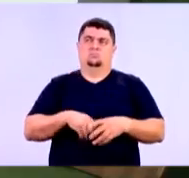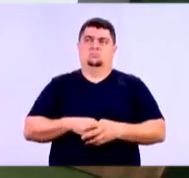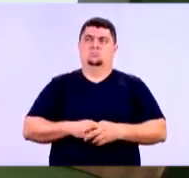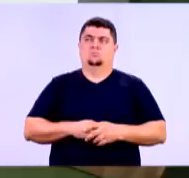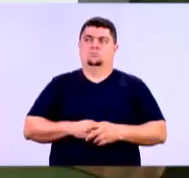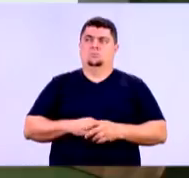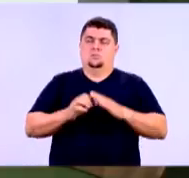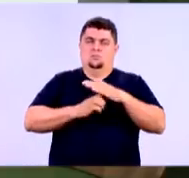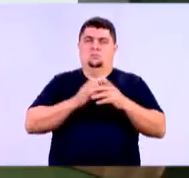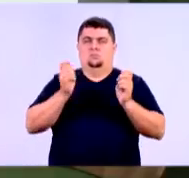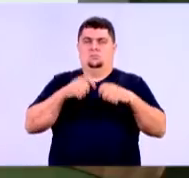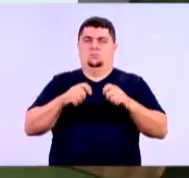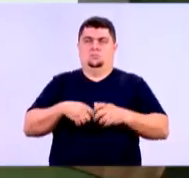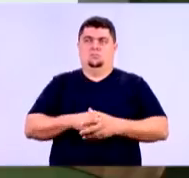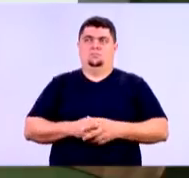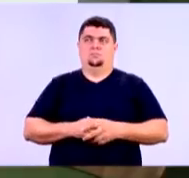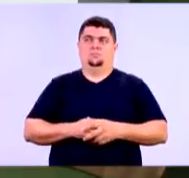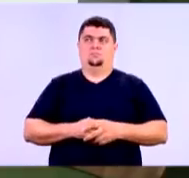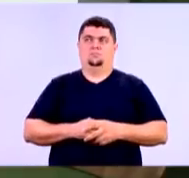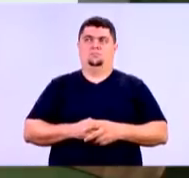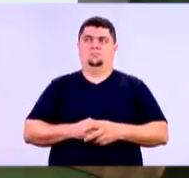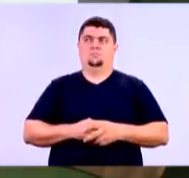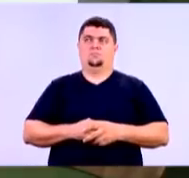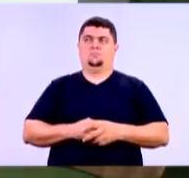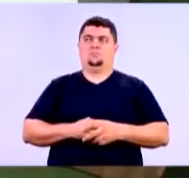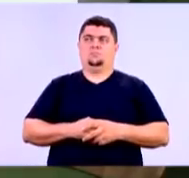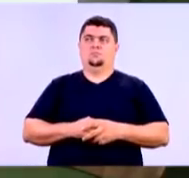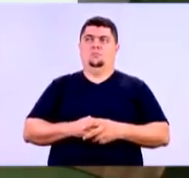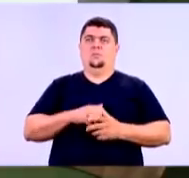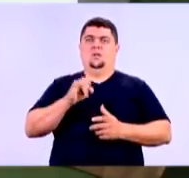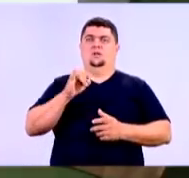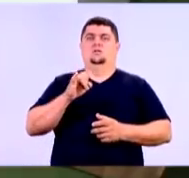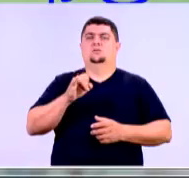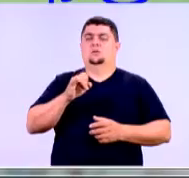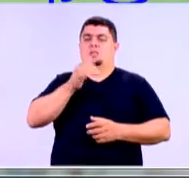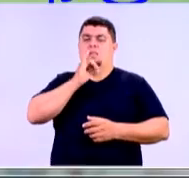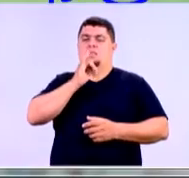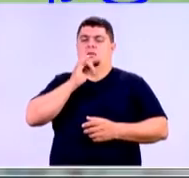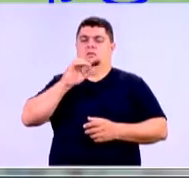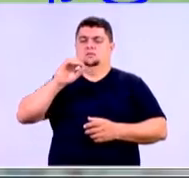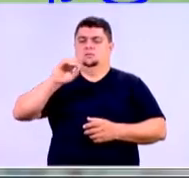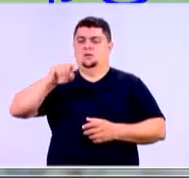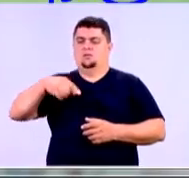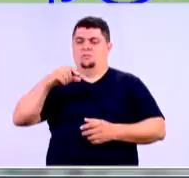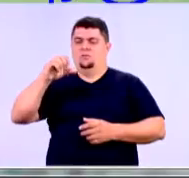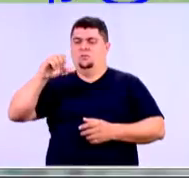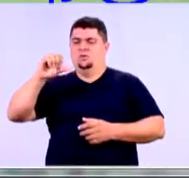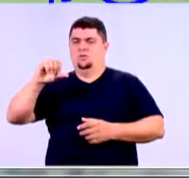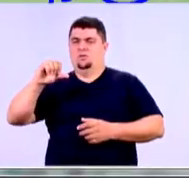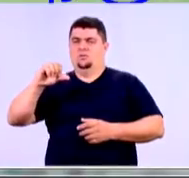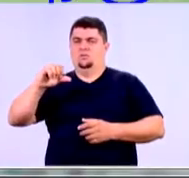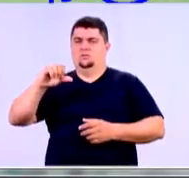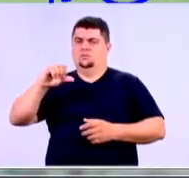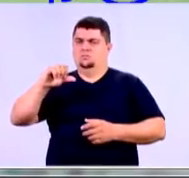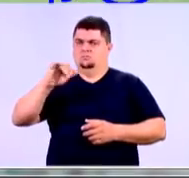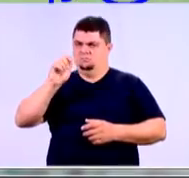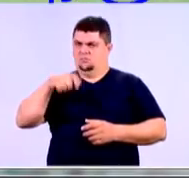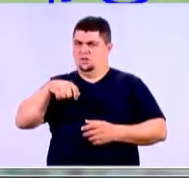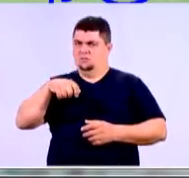Essa empresa, Coisas e Trecos, está indo muito bem. Muito bem. Se a empresa tivesse com resultado aqui de 0,9, 0,8, ela estaria conseguindo